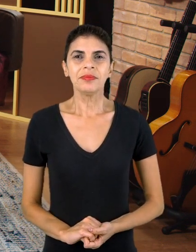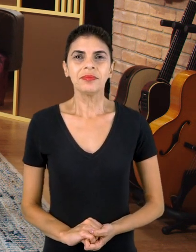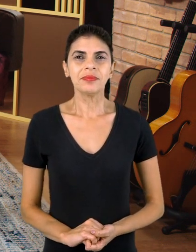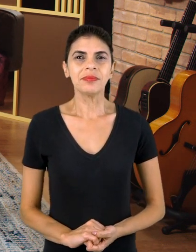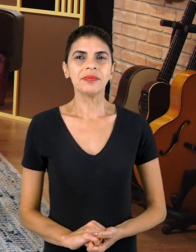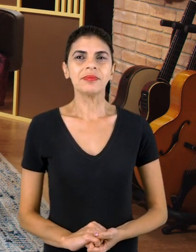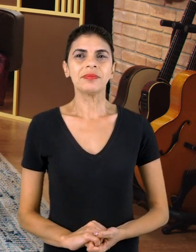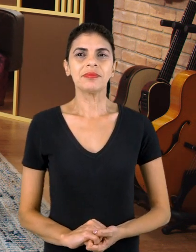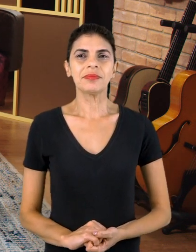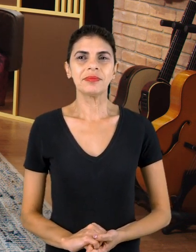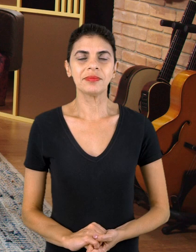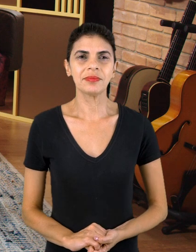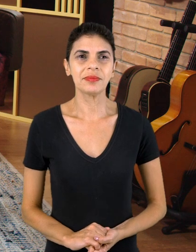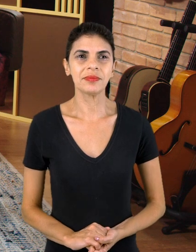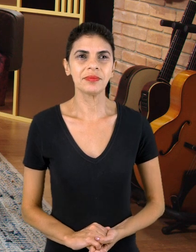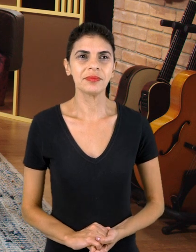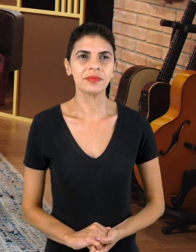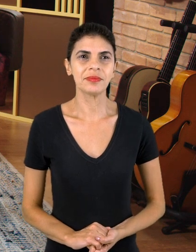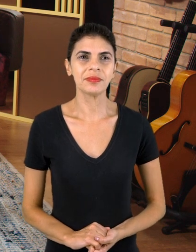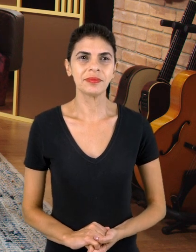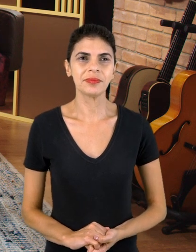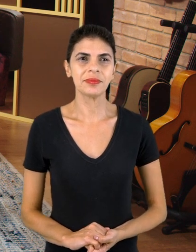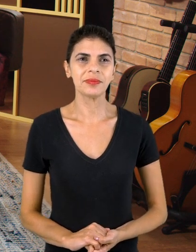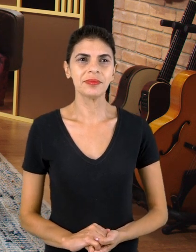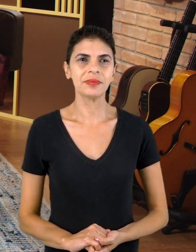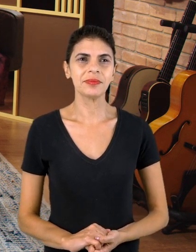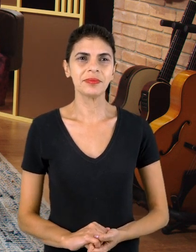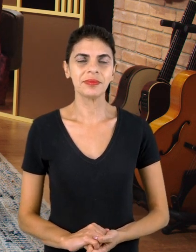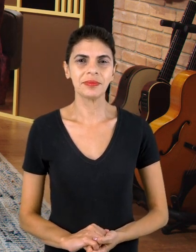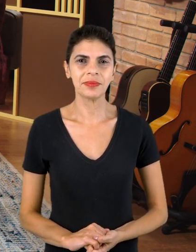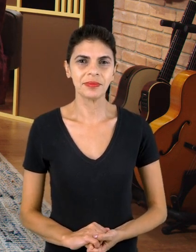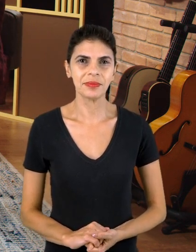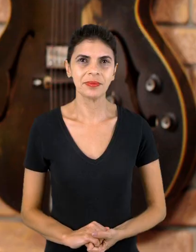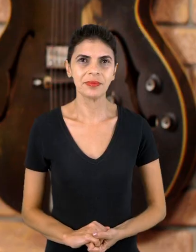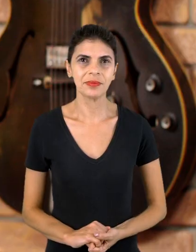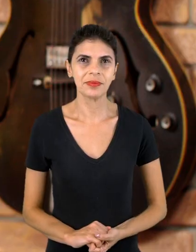pity that we've parted?